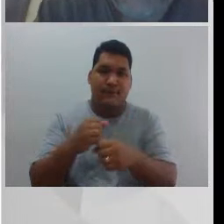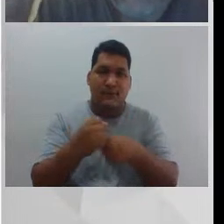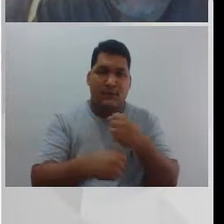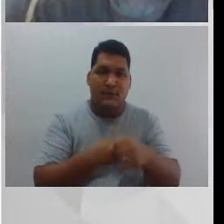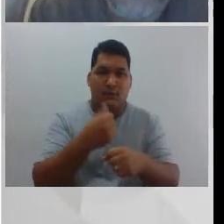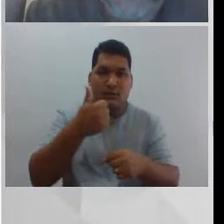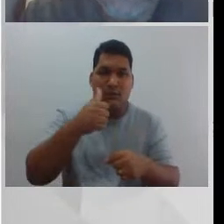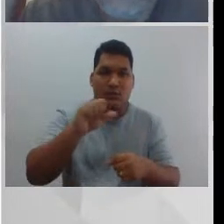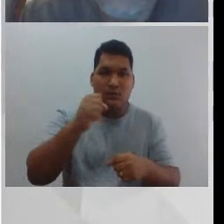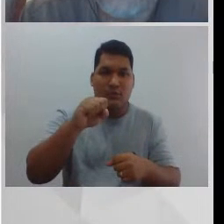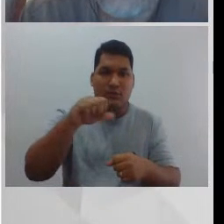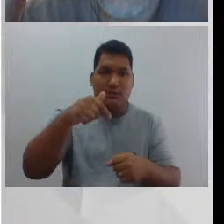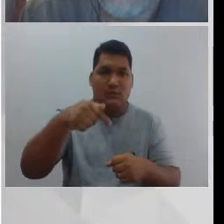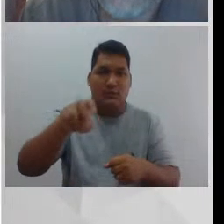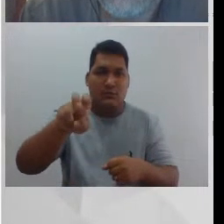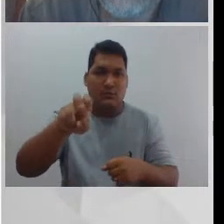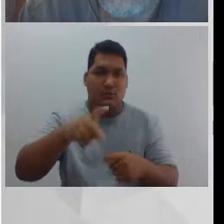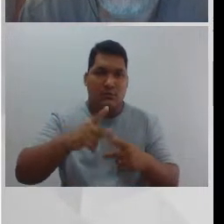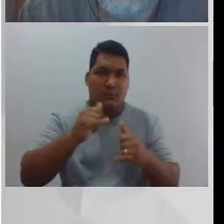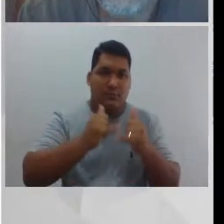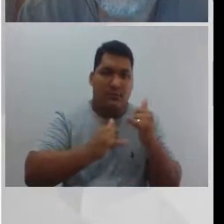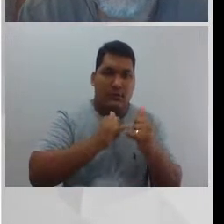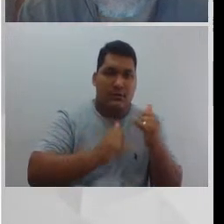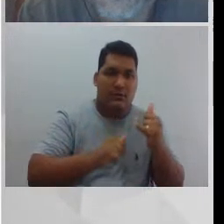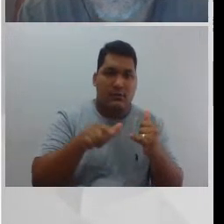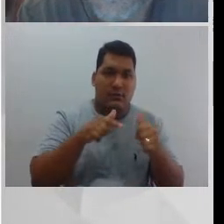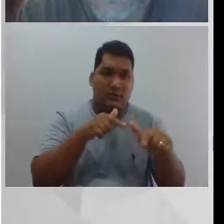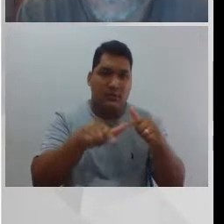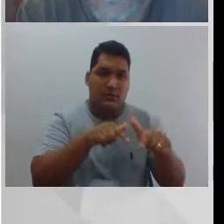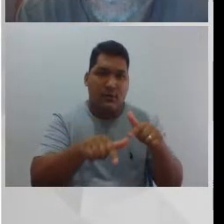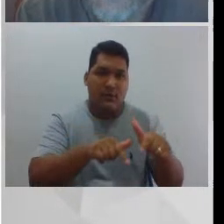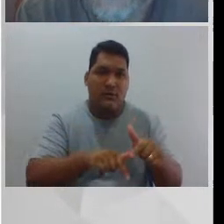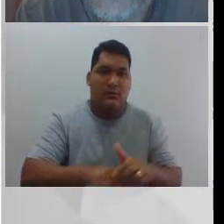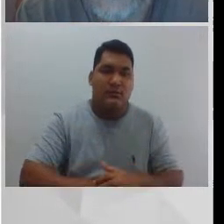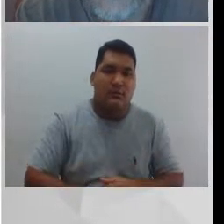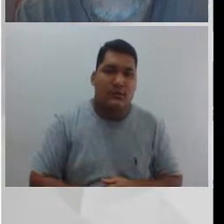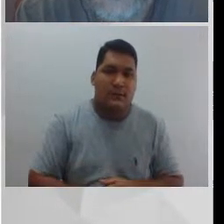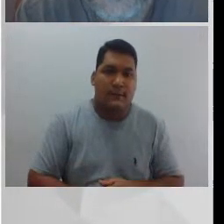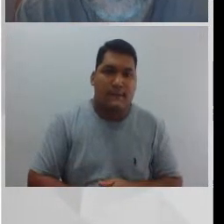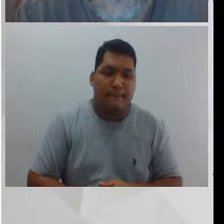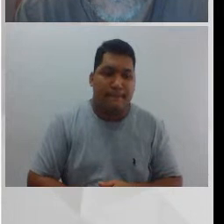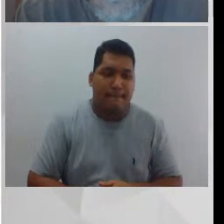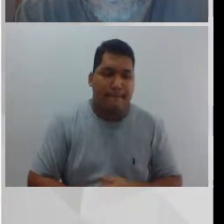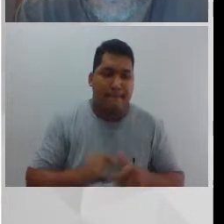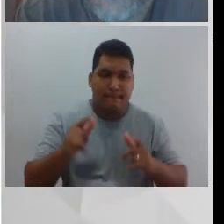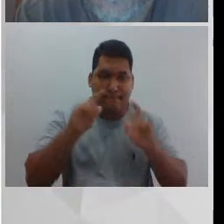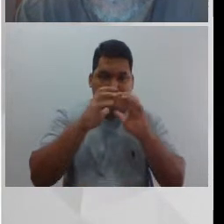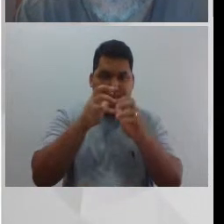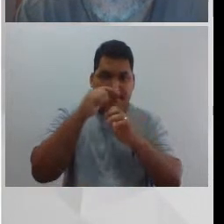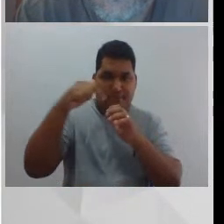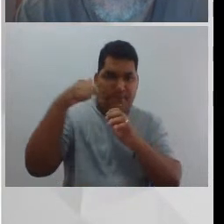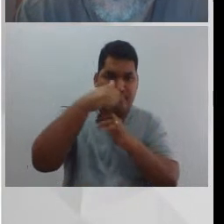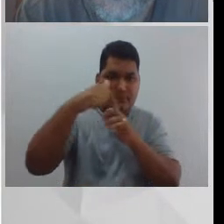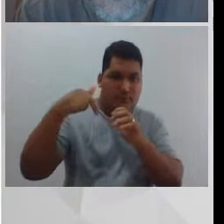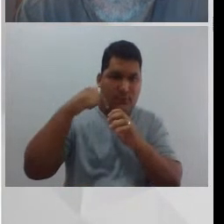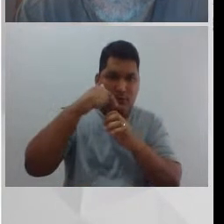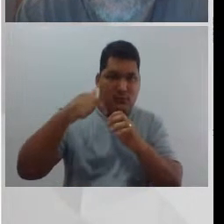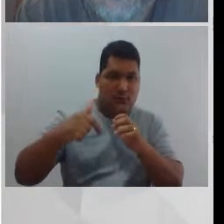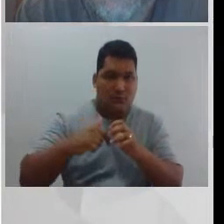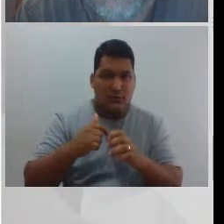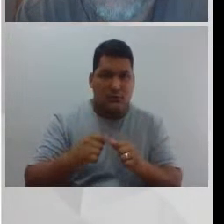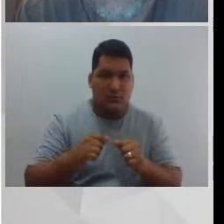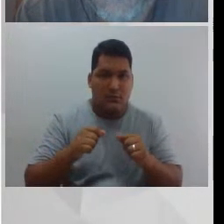1875 aparece um dos primeiros trabalhos, né, sobre os neurônios, né, ou a rede de neurônios,